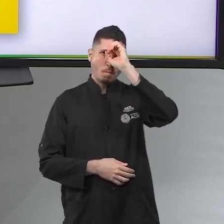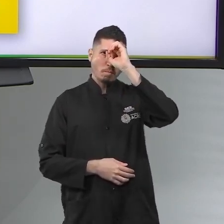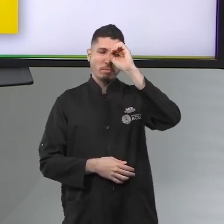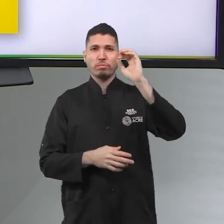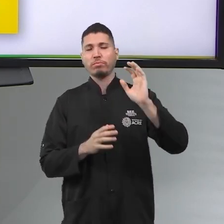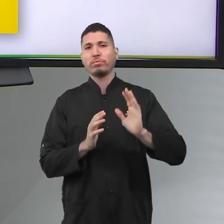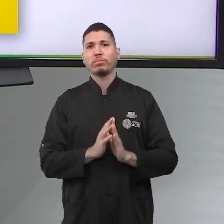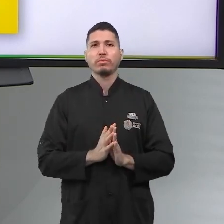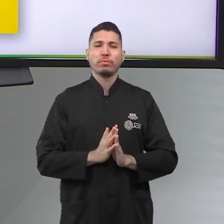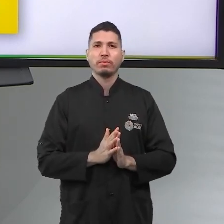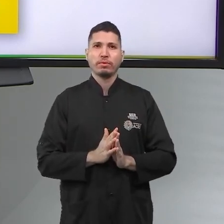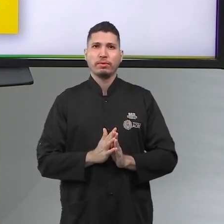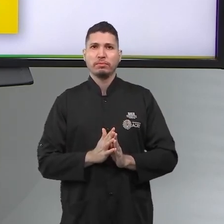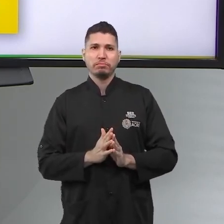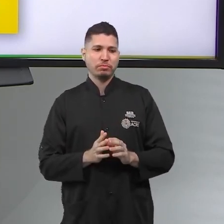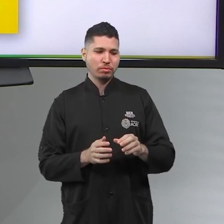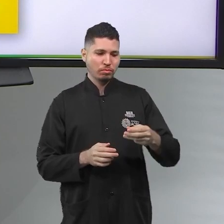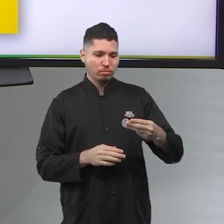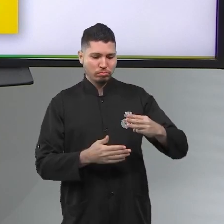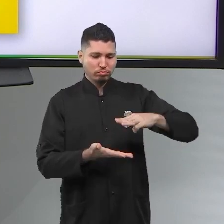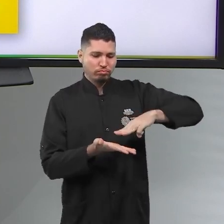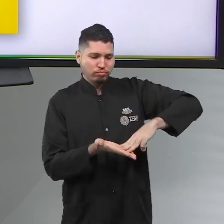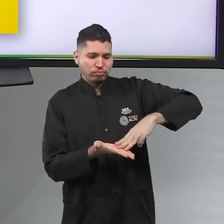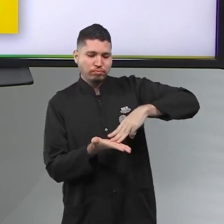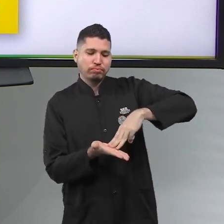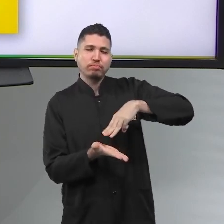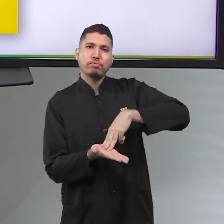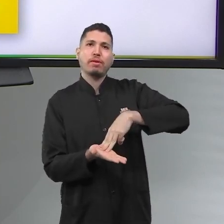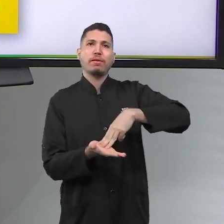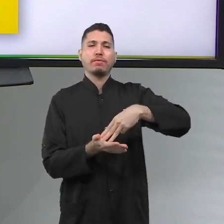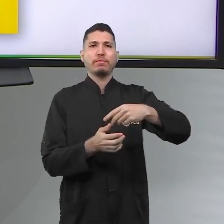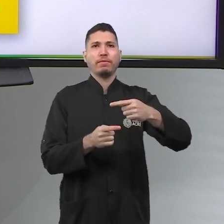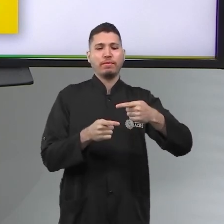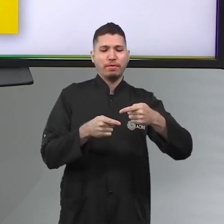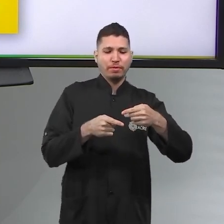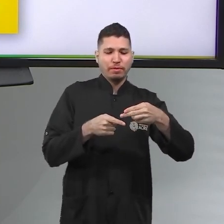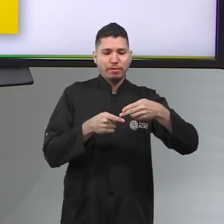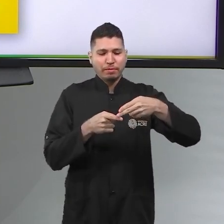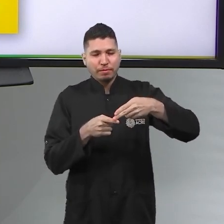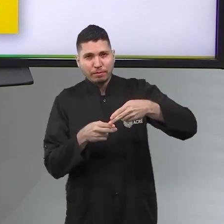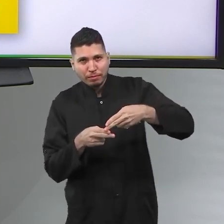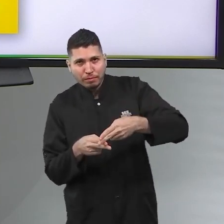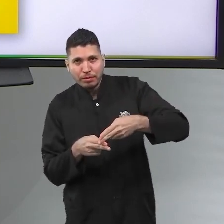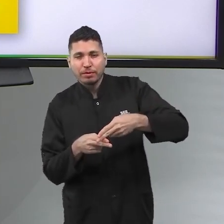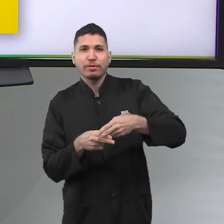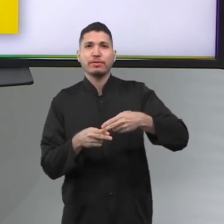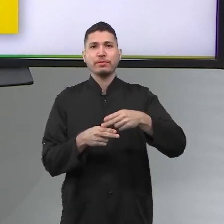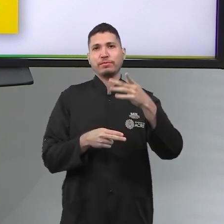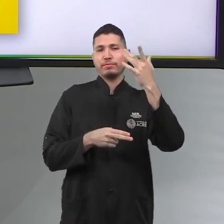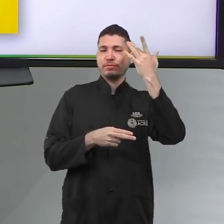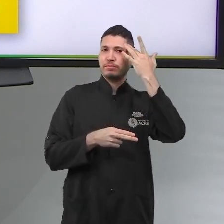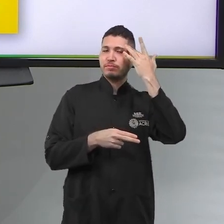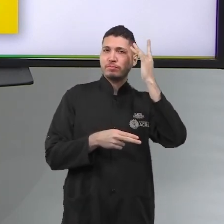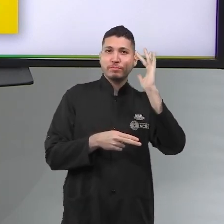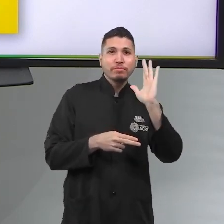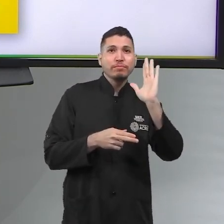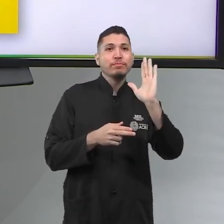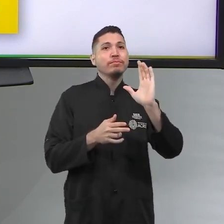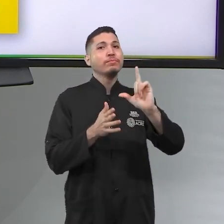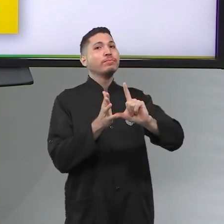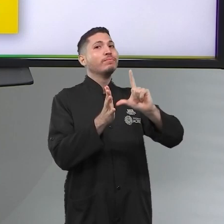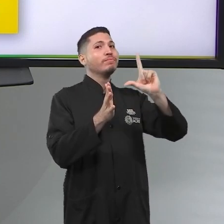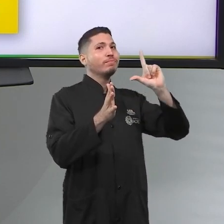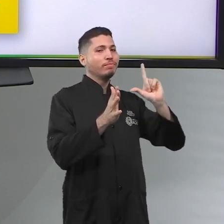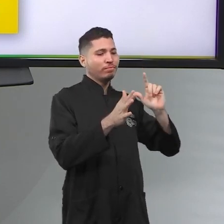nem utilizar um garfo e uma faca para poder fazer uma refeição. Tudo isso foi adquirido, tudo